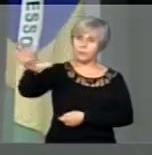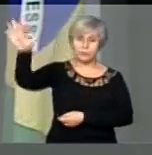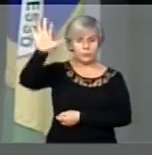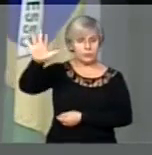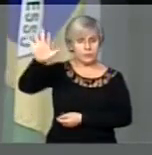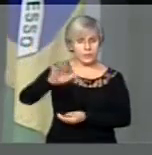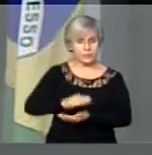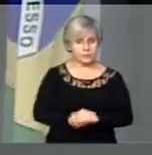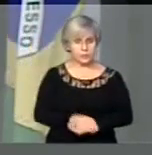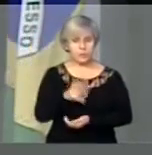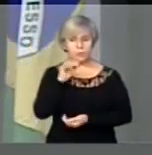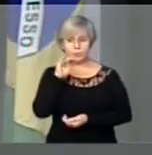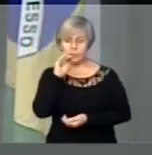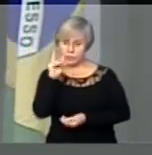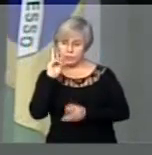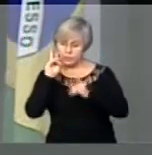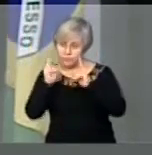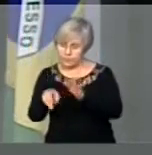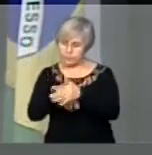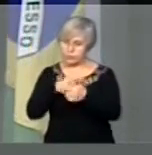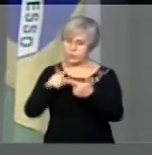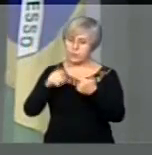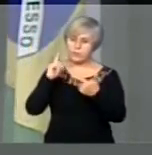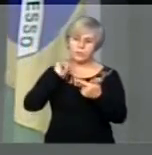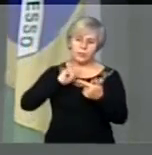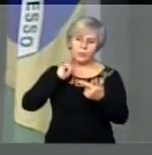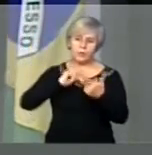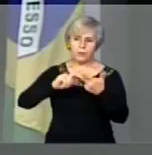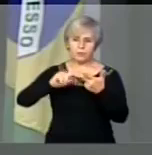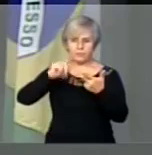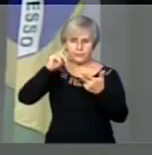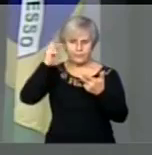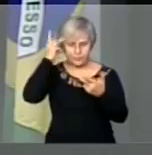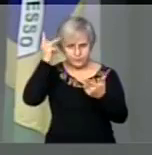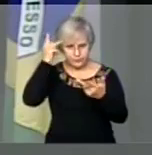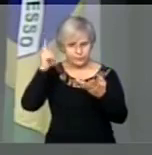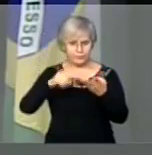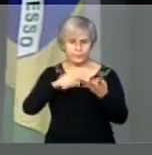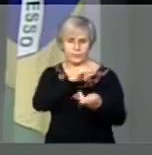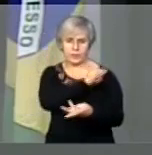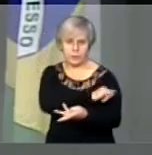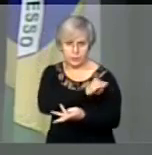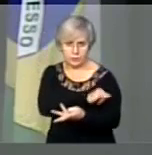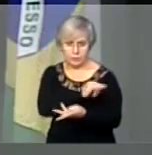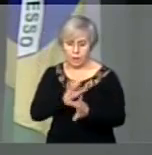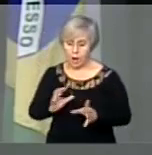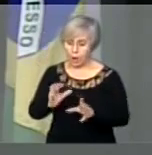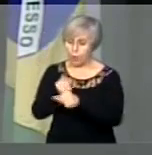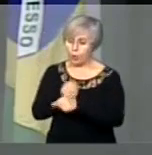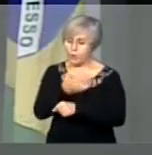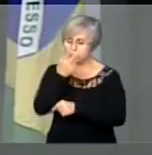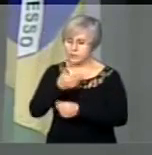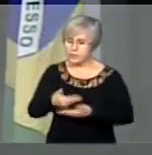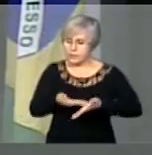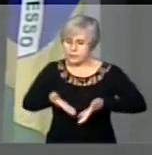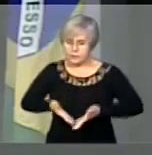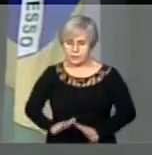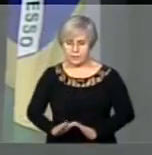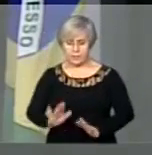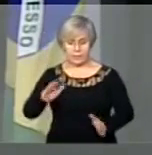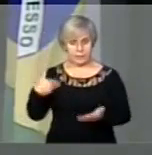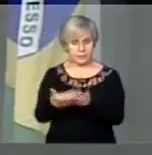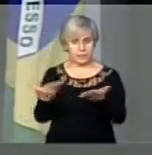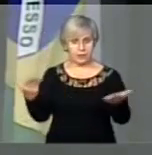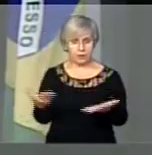se entrarmos em São Paulo, Minas e Rio de Janeiro com esses casos, pelo número de nascidos e pelo número que ocorre até